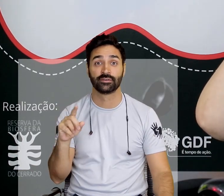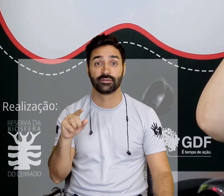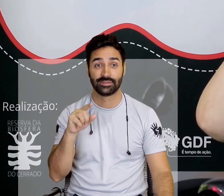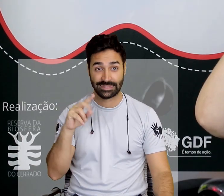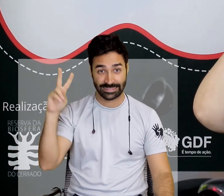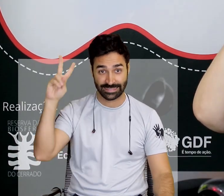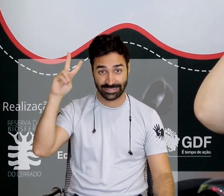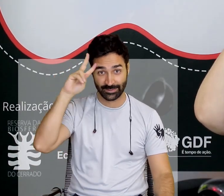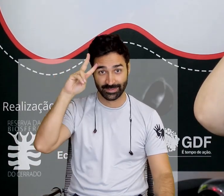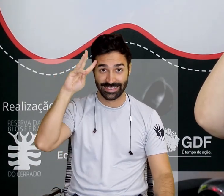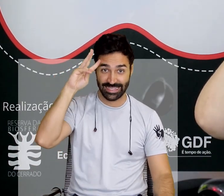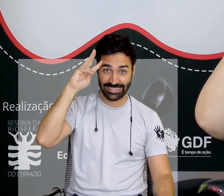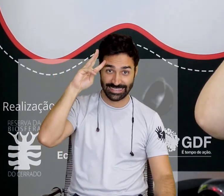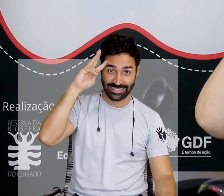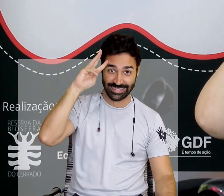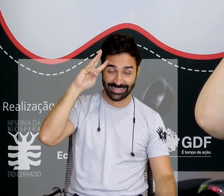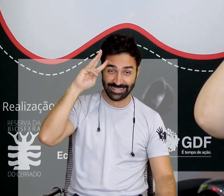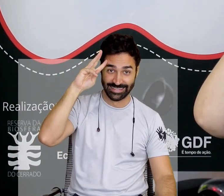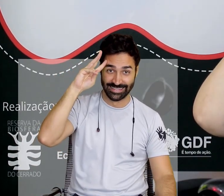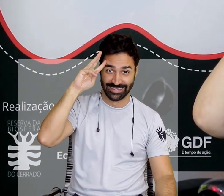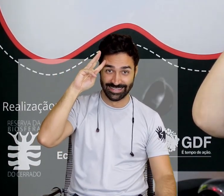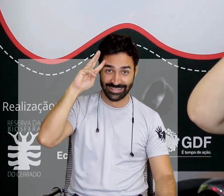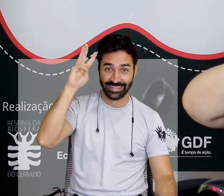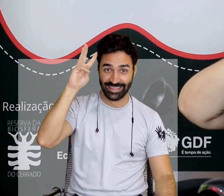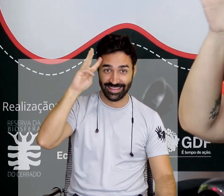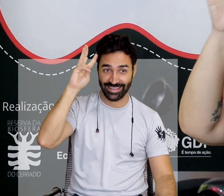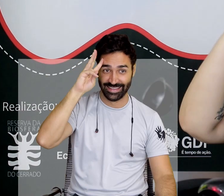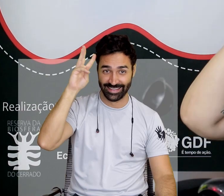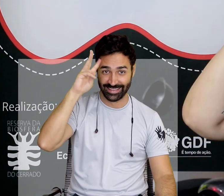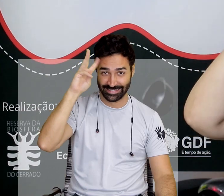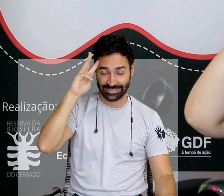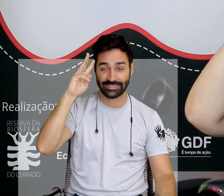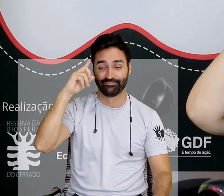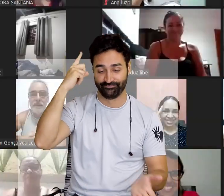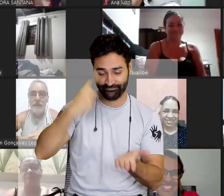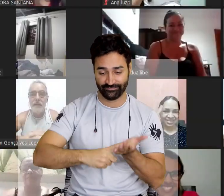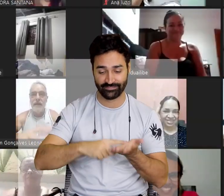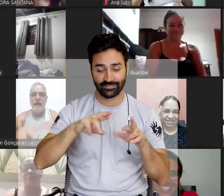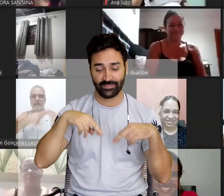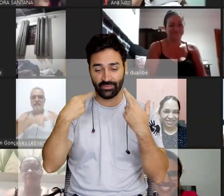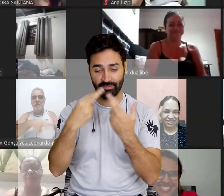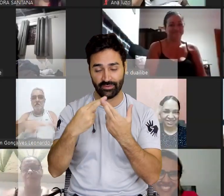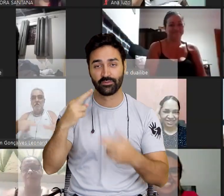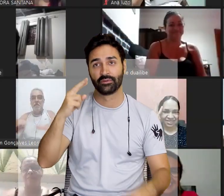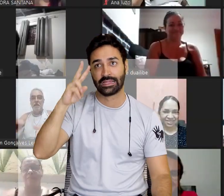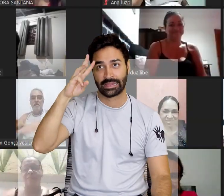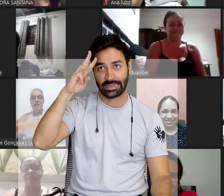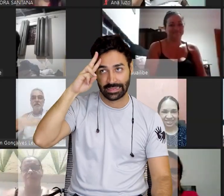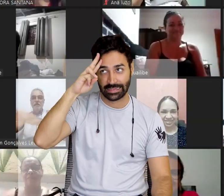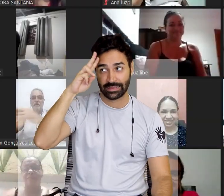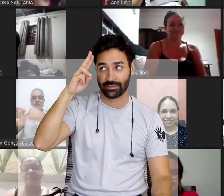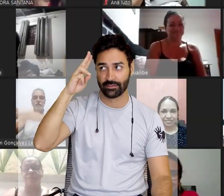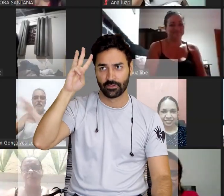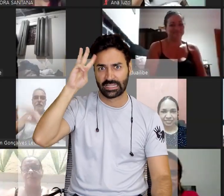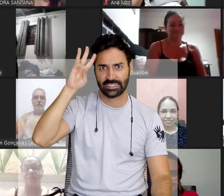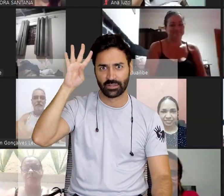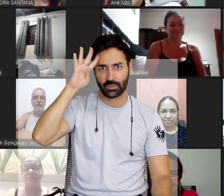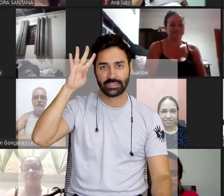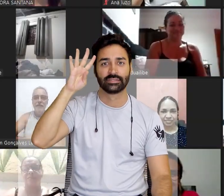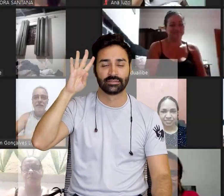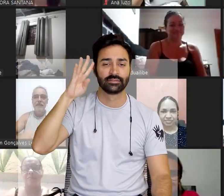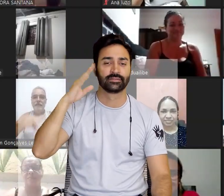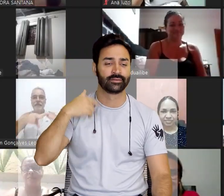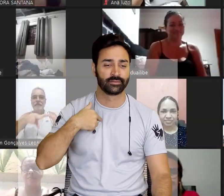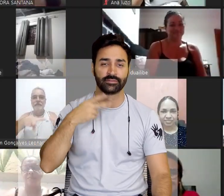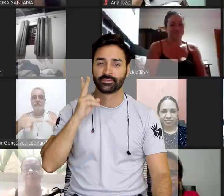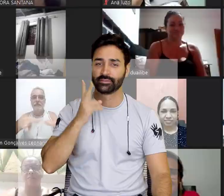Segunda-feira? Terça-feira? Terça-feira é o dia da reunião, né? Terça e quarta... Eu não sei pra vocês, mas pra